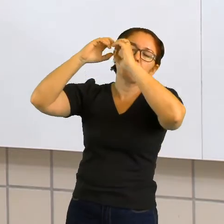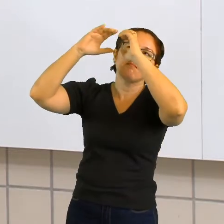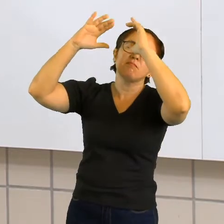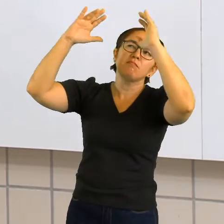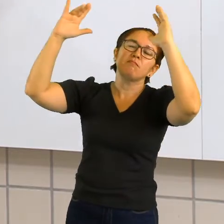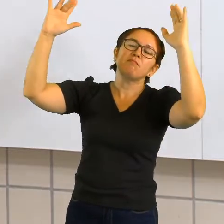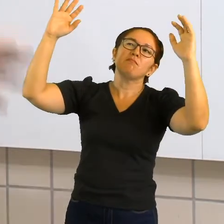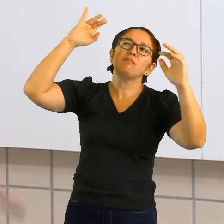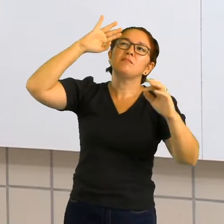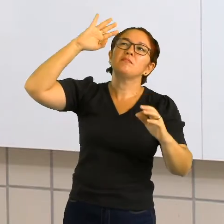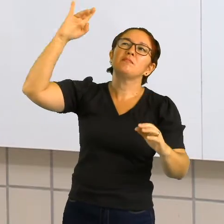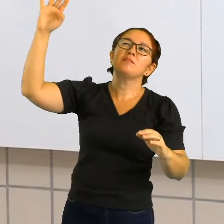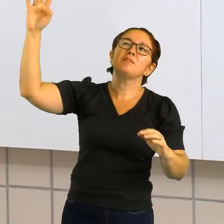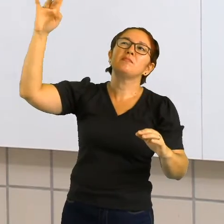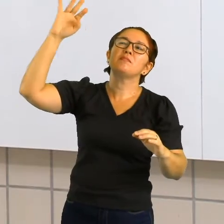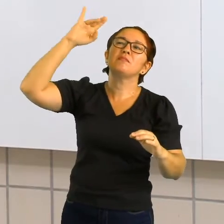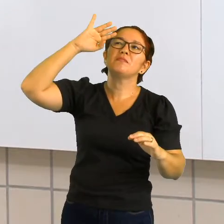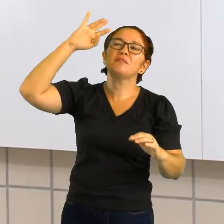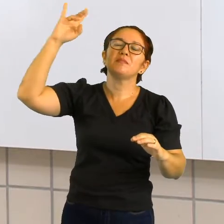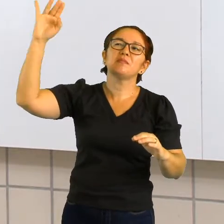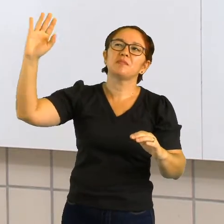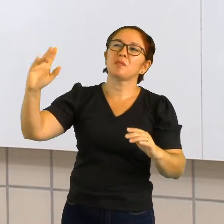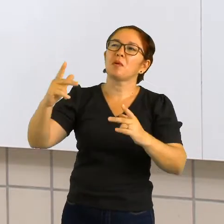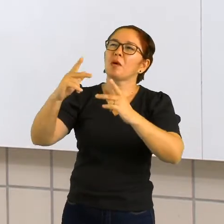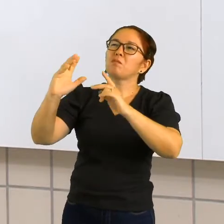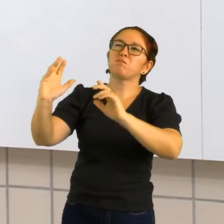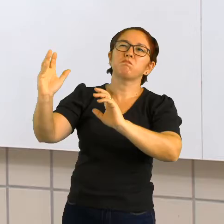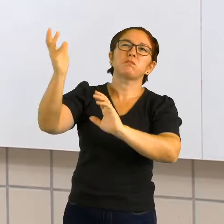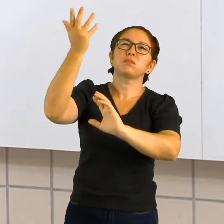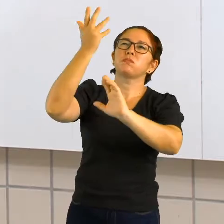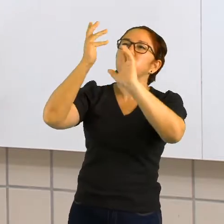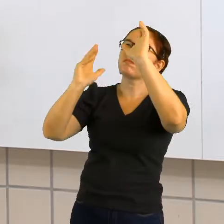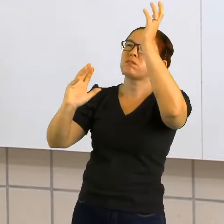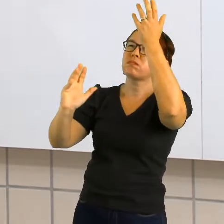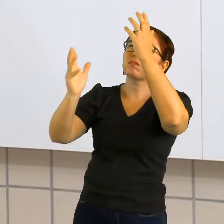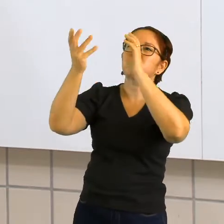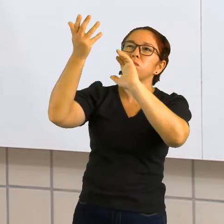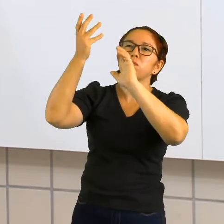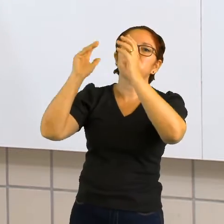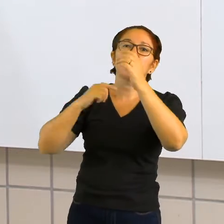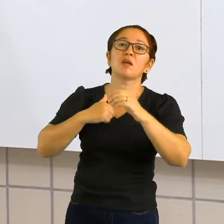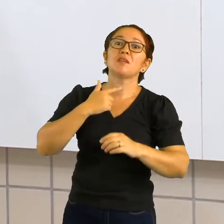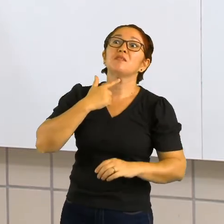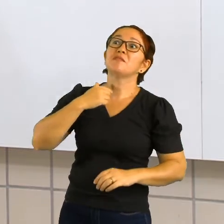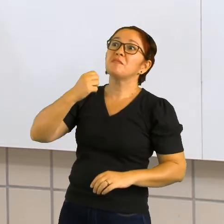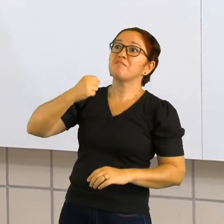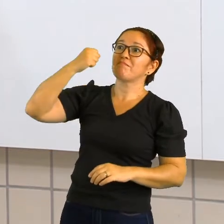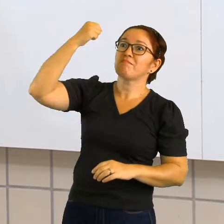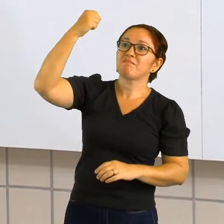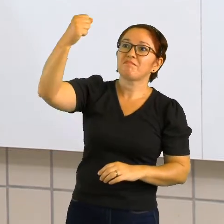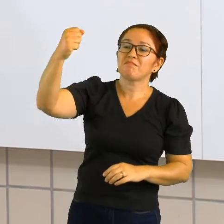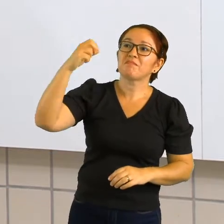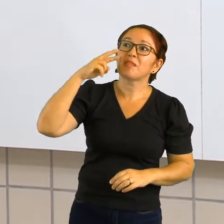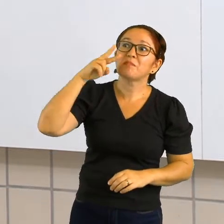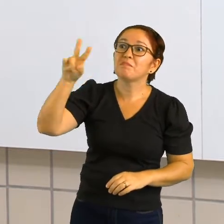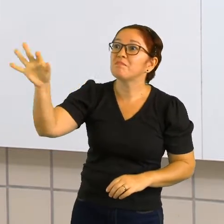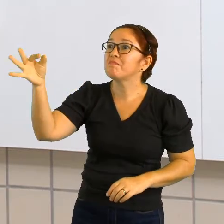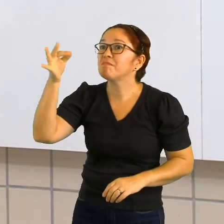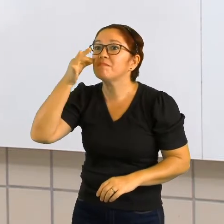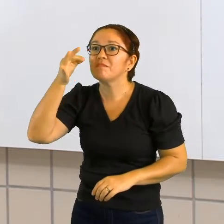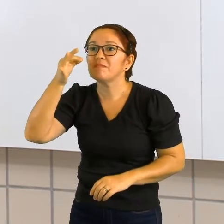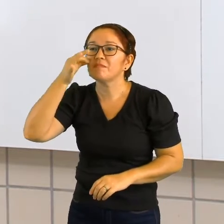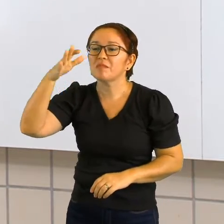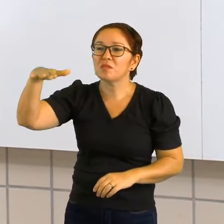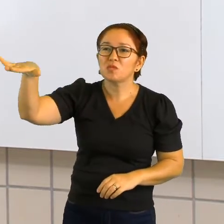Aonde tudo que acontece ali, a gente até tem vontade de estar ali, vivenciando o que